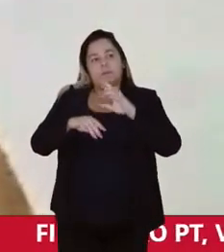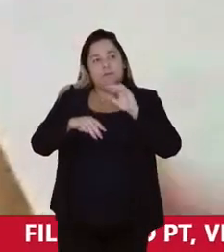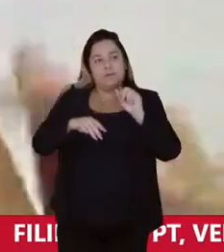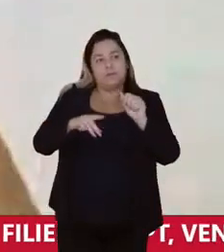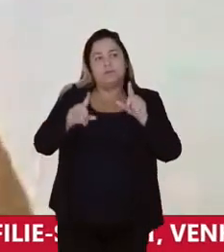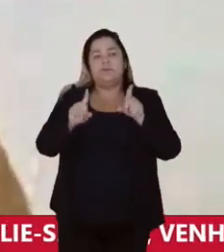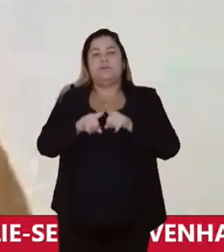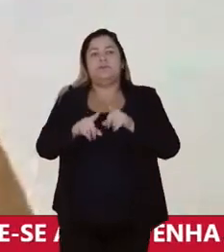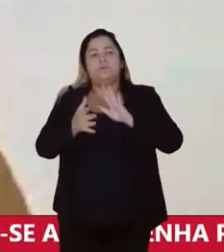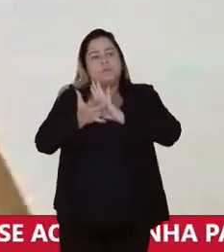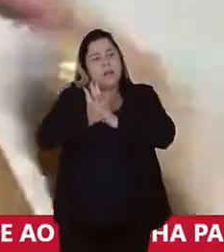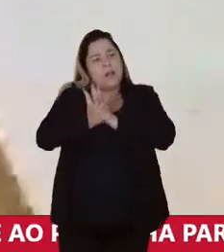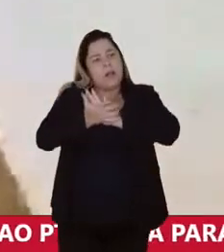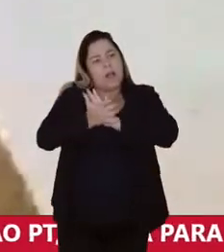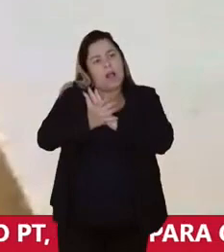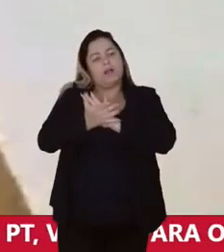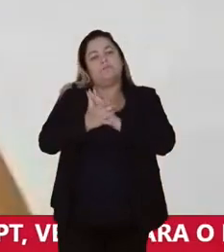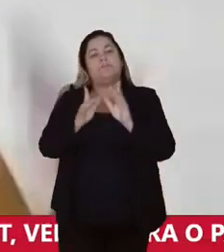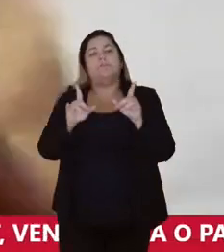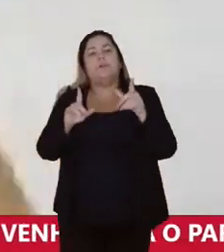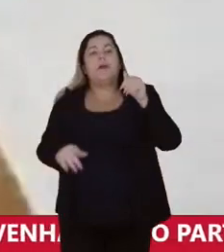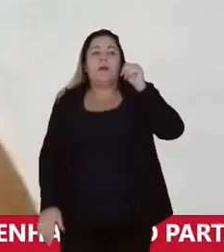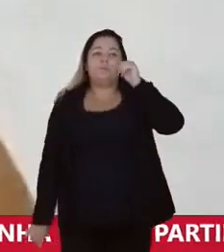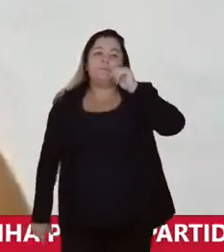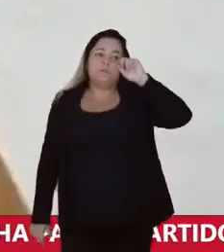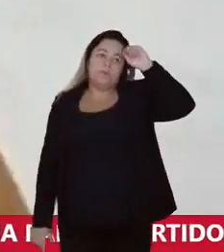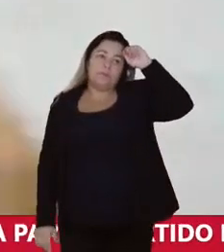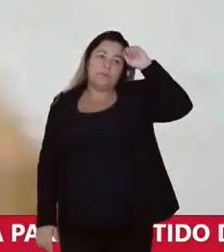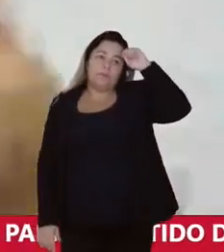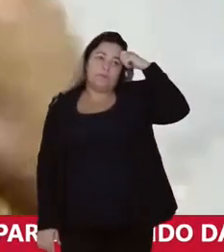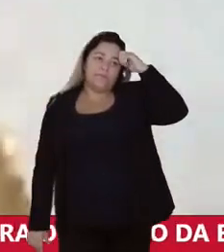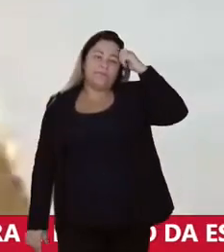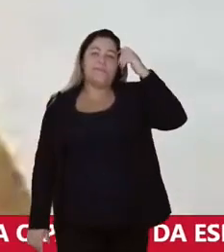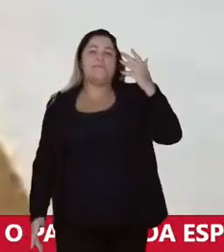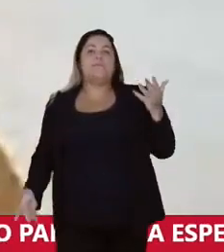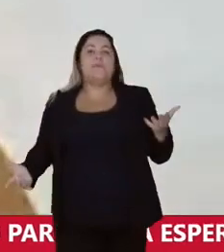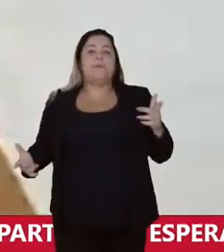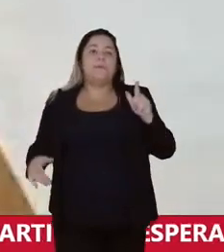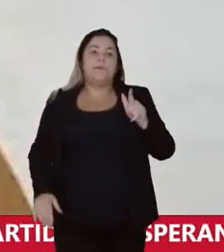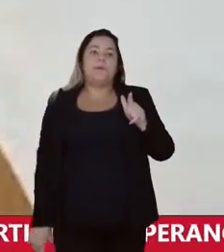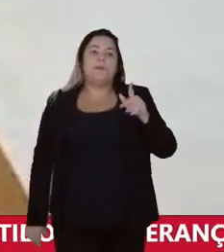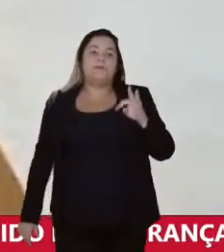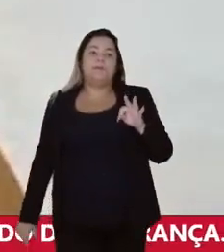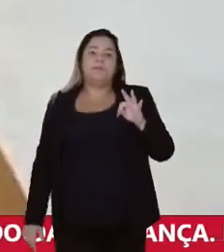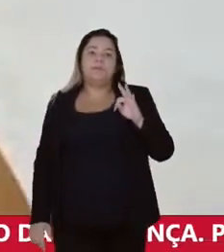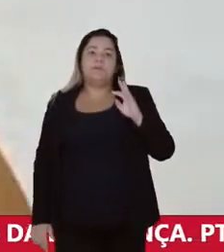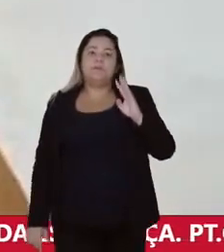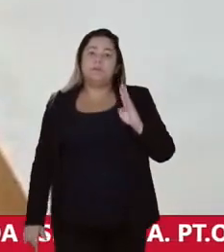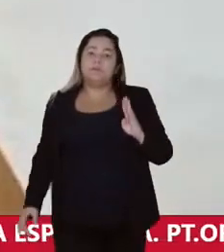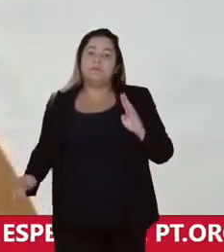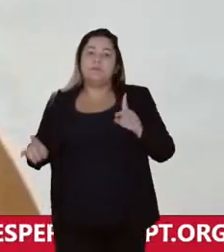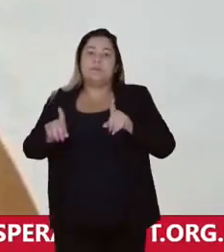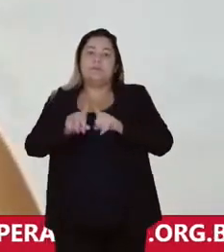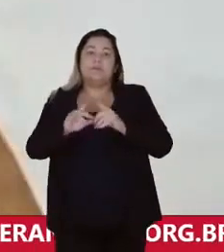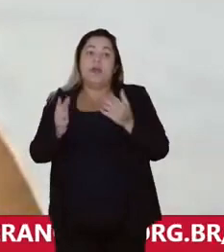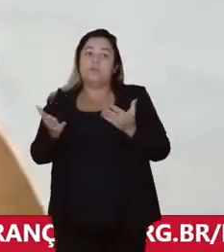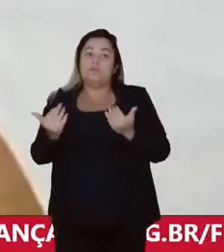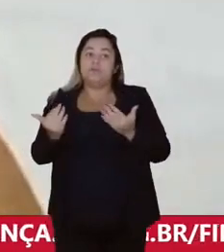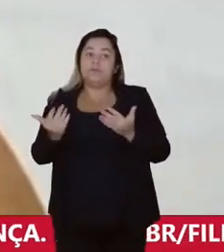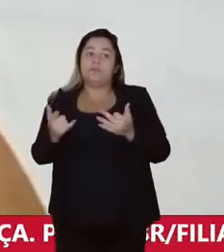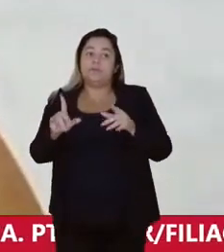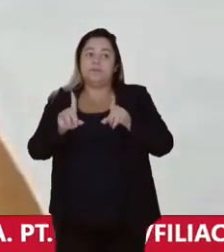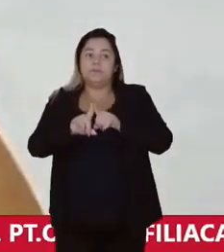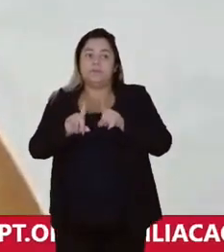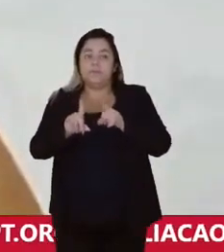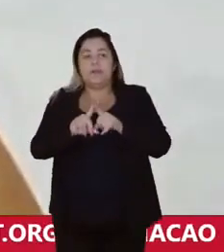vezes massacrados e oprimidos. As mulheres, negros e negras, o LGBT, a população LGBT, a juventude, e eu